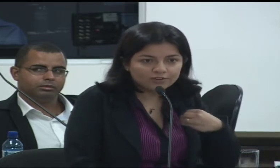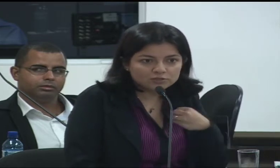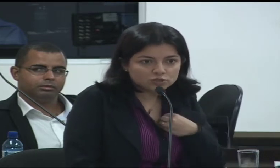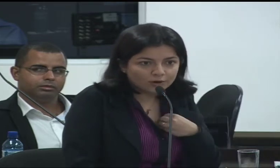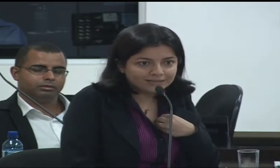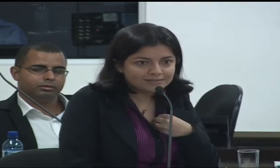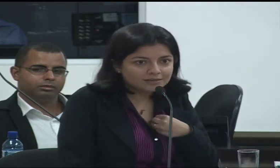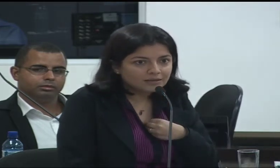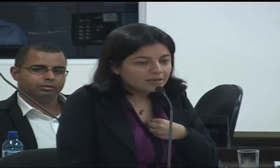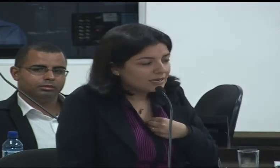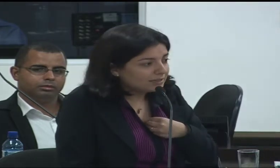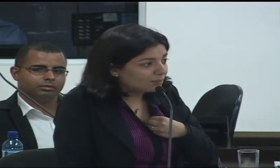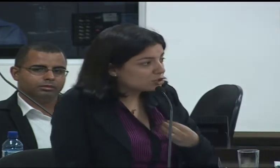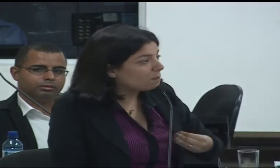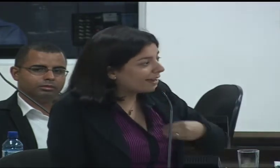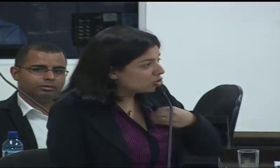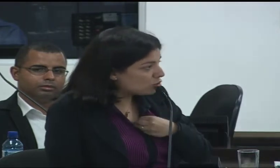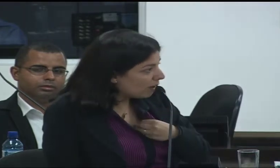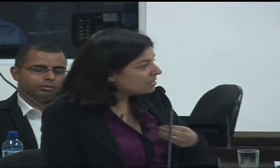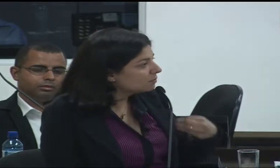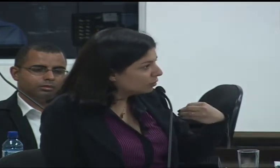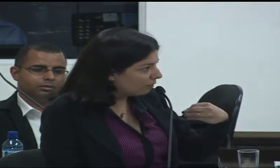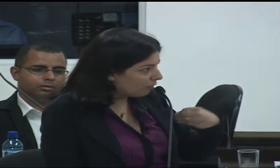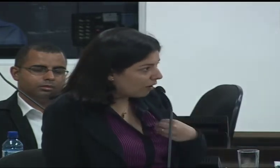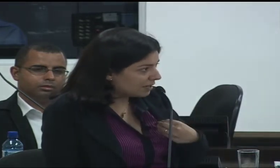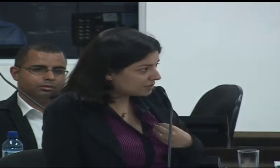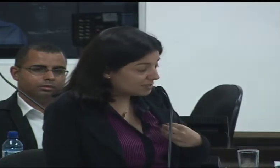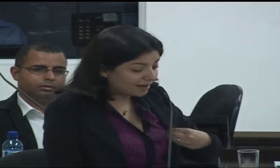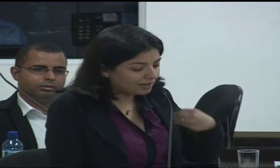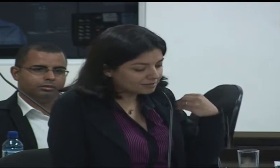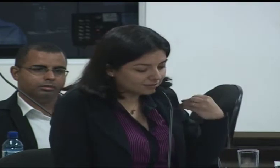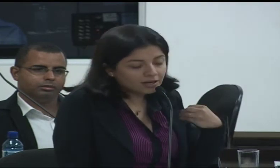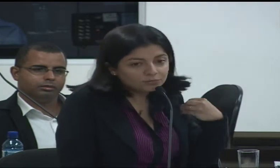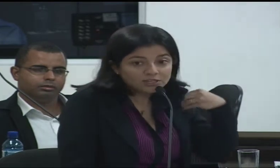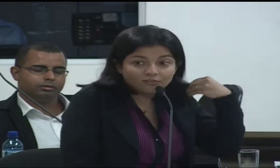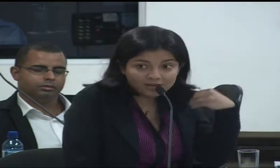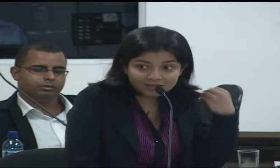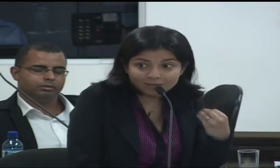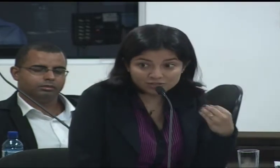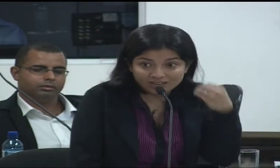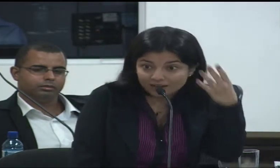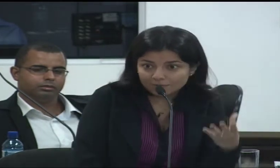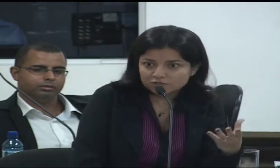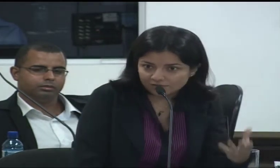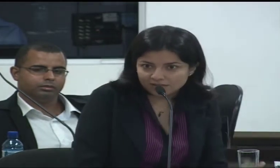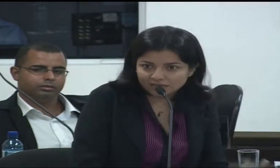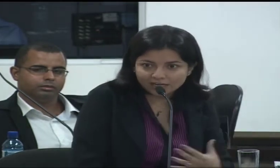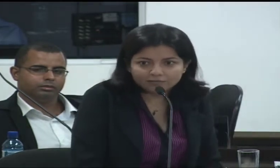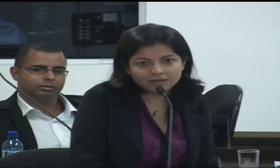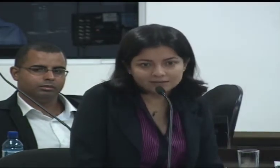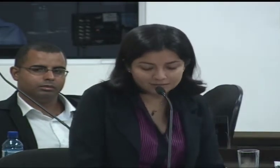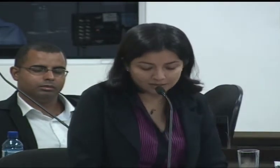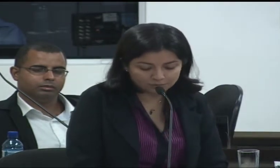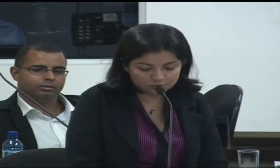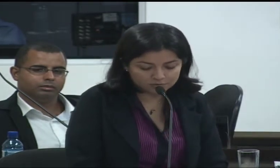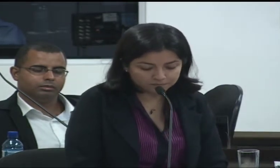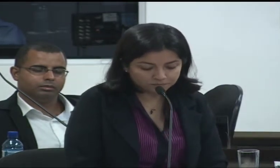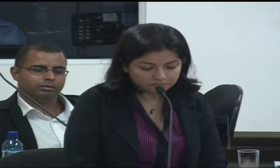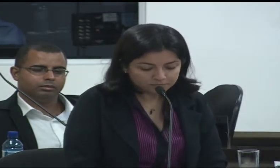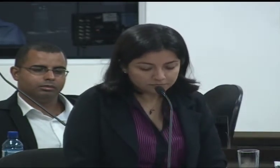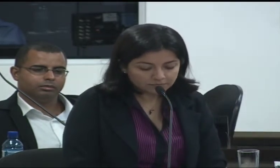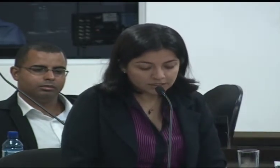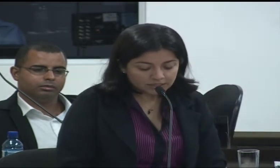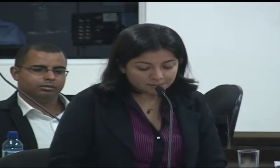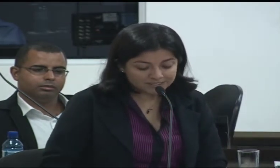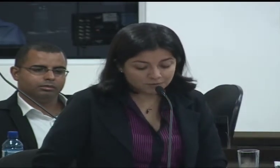convicções e temos paixões muito fortes e acreditamos que defendemos e queremos defender aquilo que acreditamos